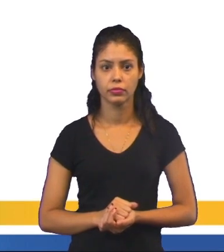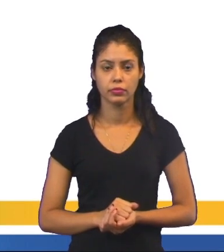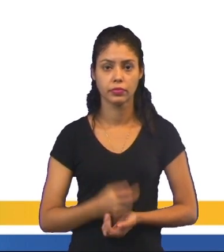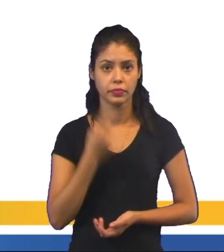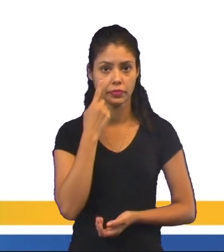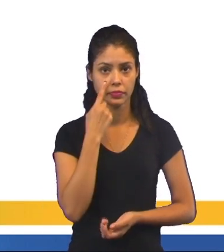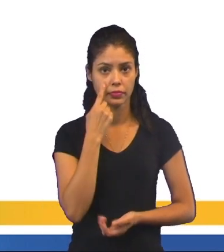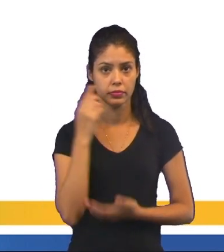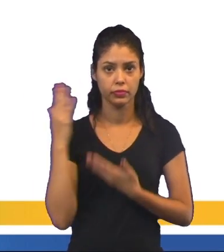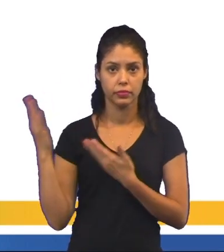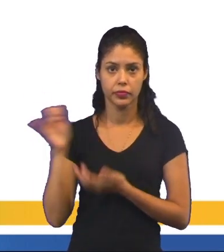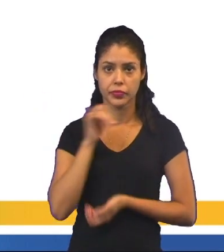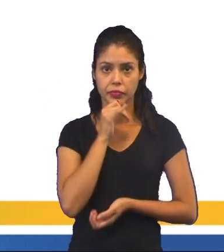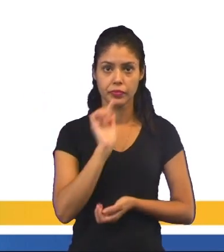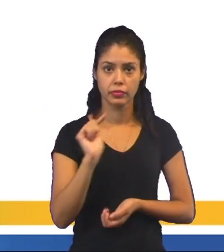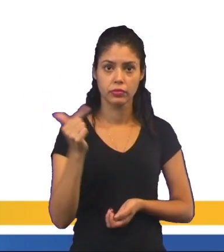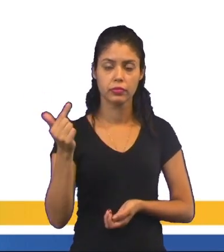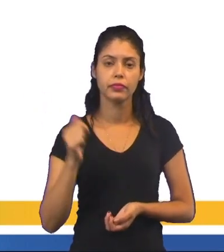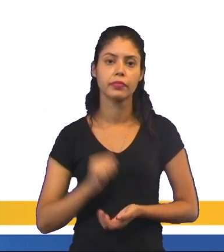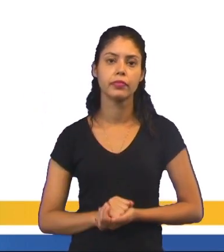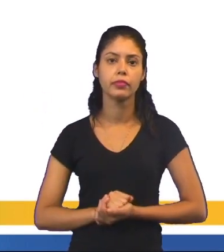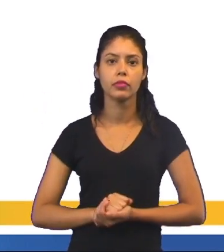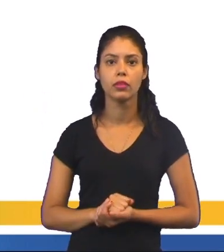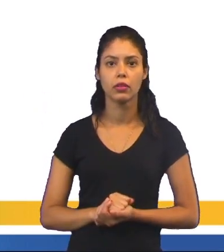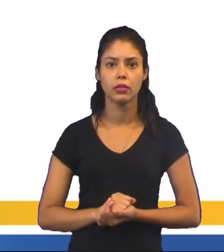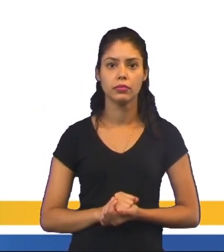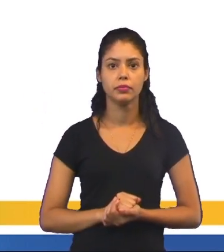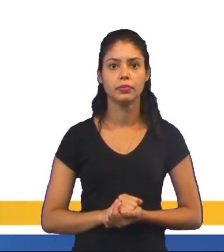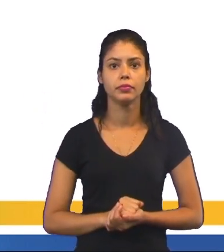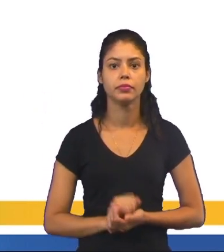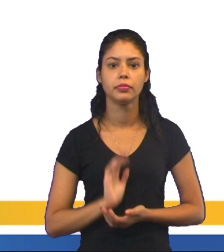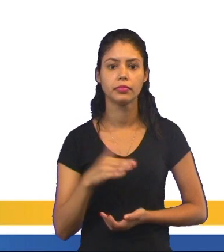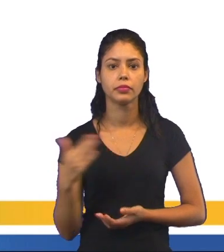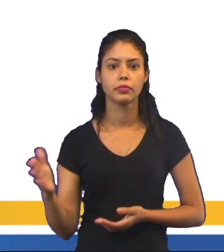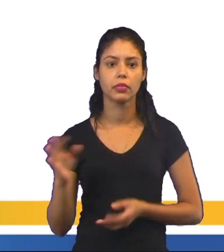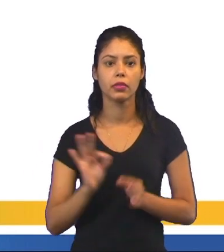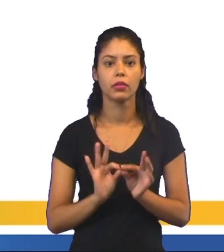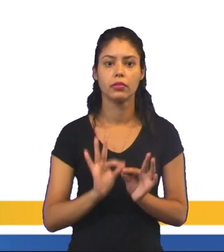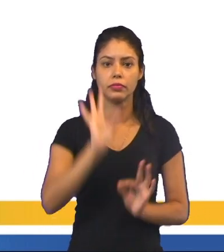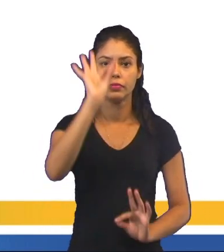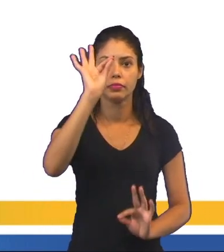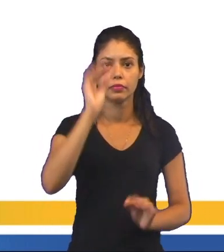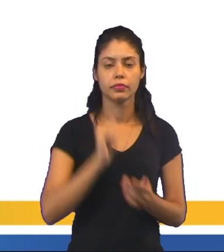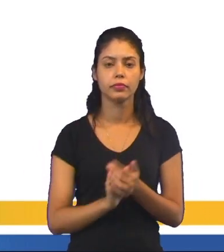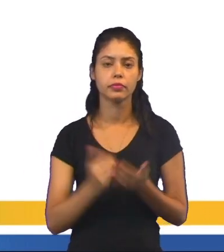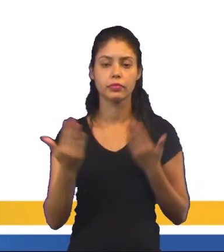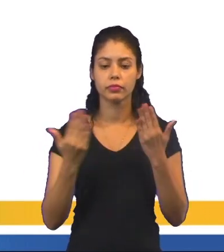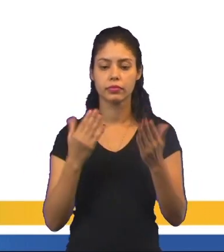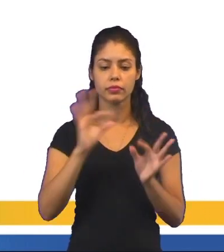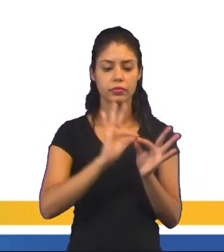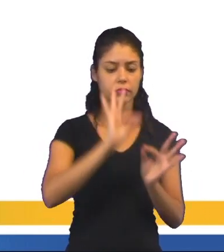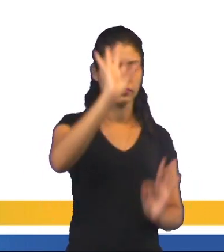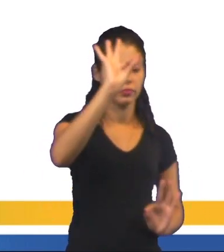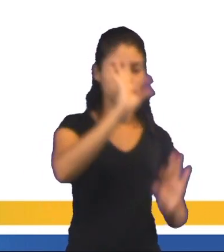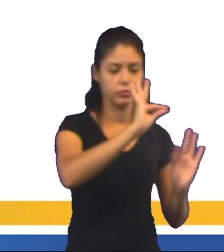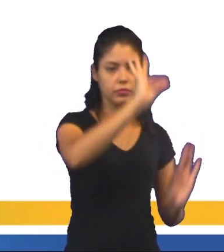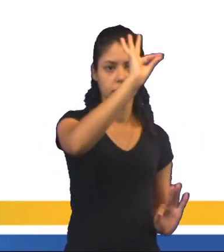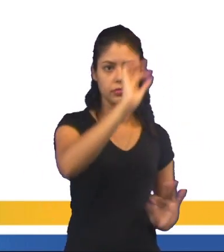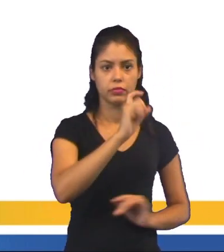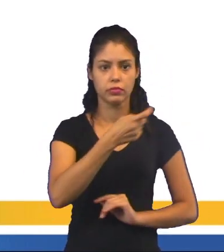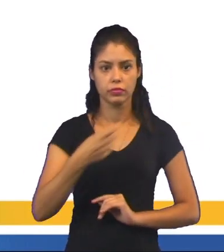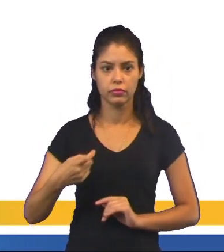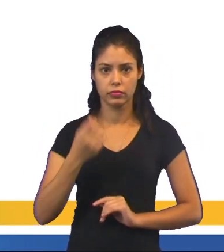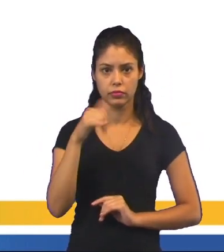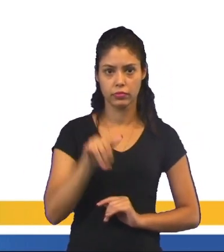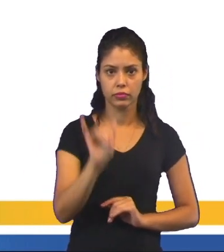e vamos aí um próximo exemplo e quando a reta for paralela ao eixo